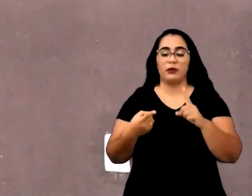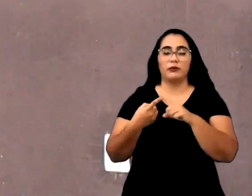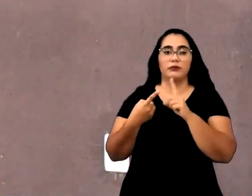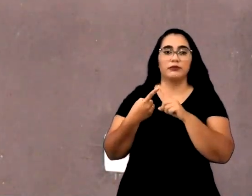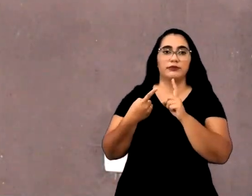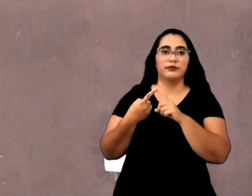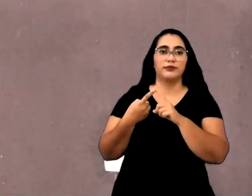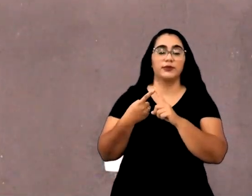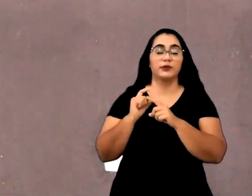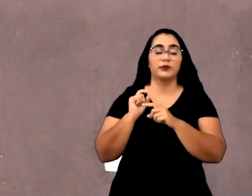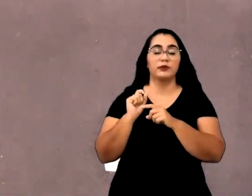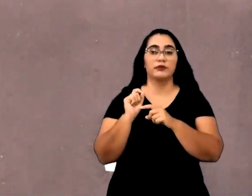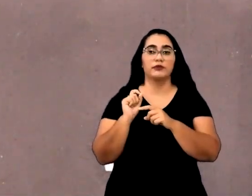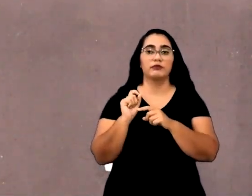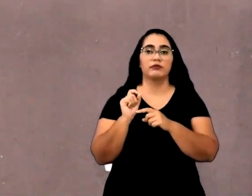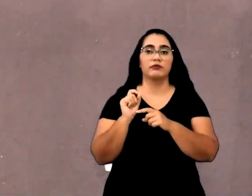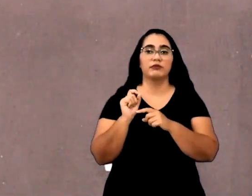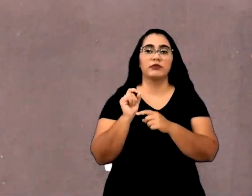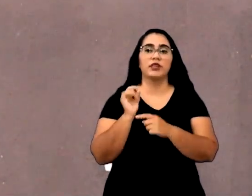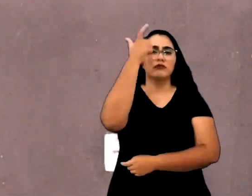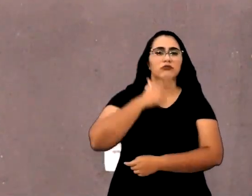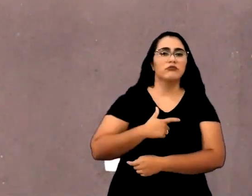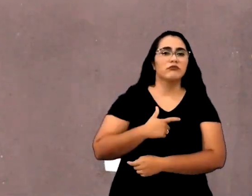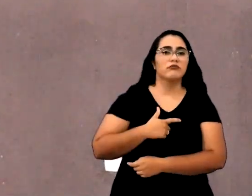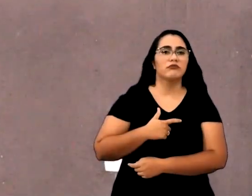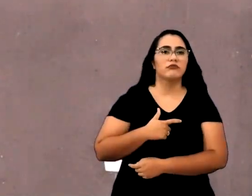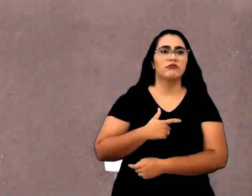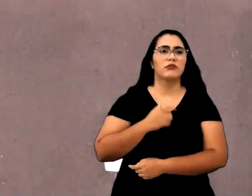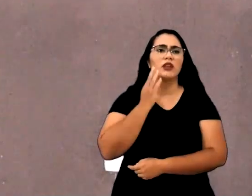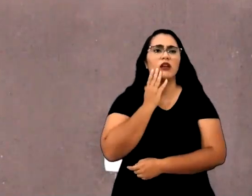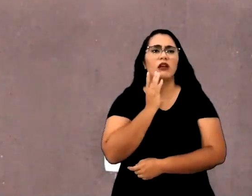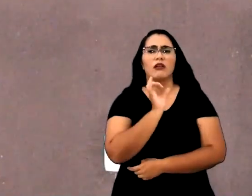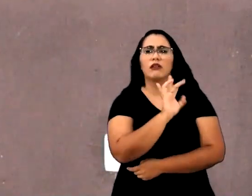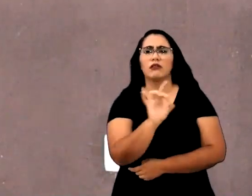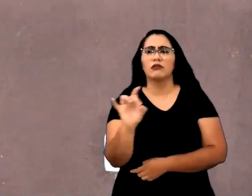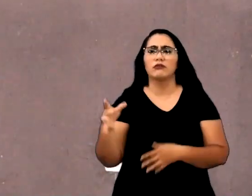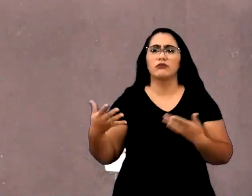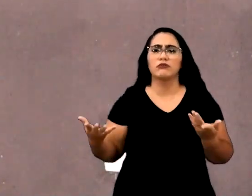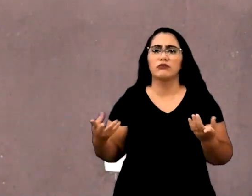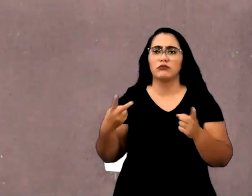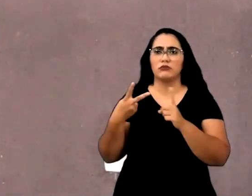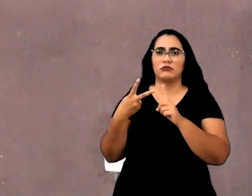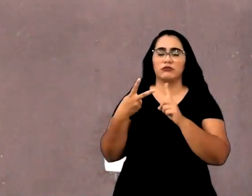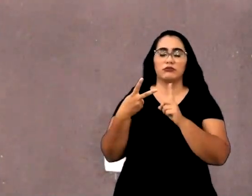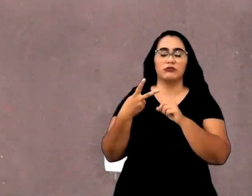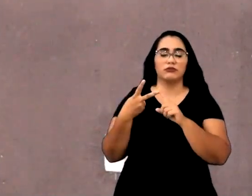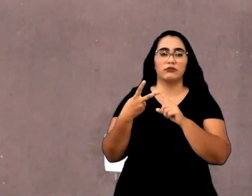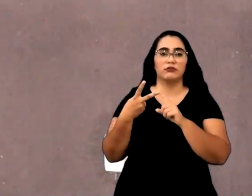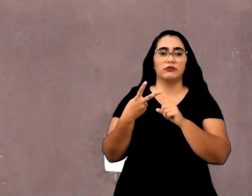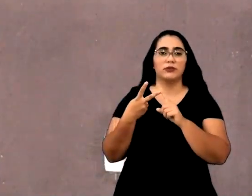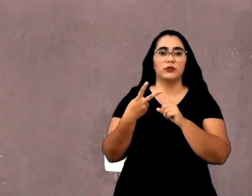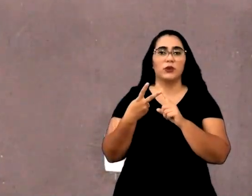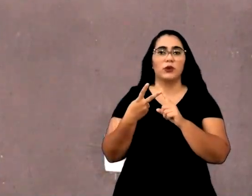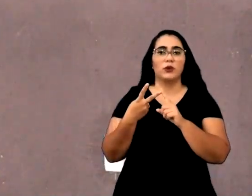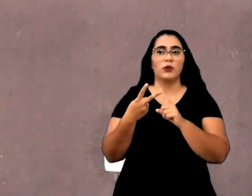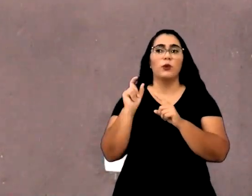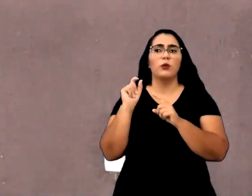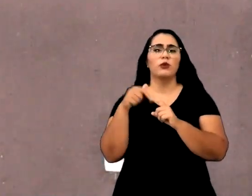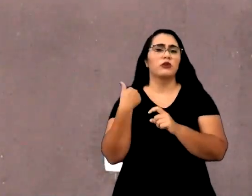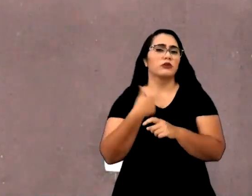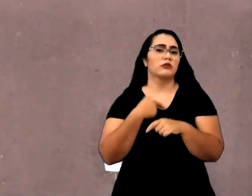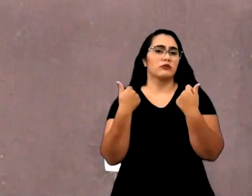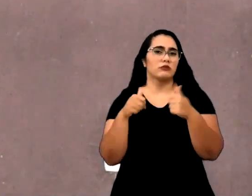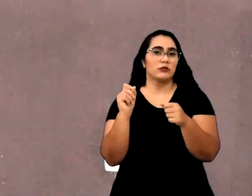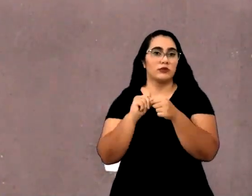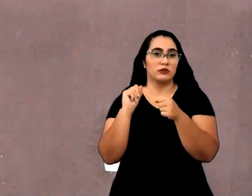Primeiro ponto, quem somos? Segundo ponto, o que